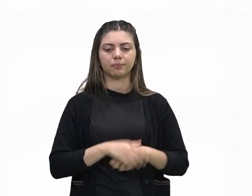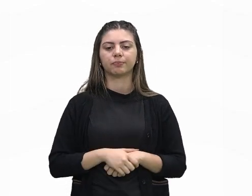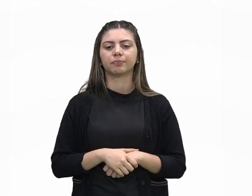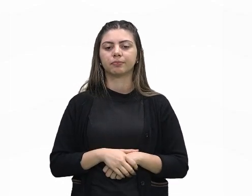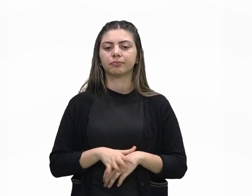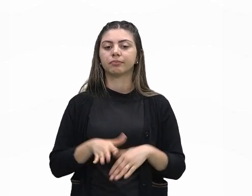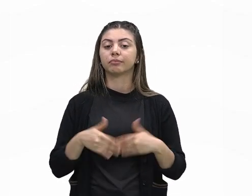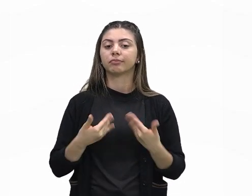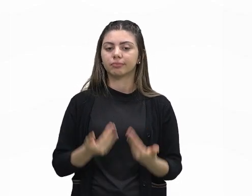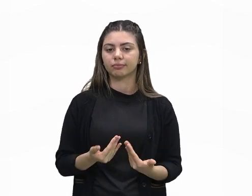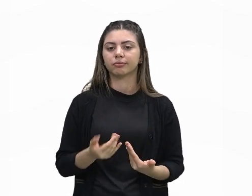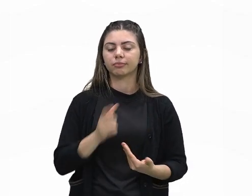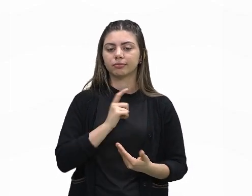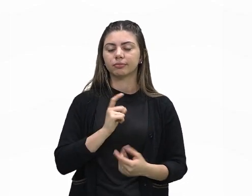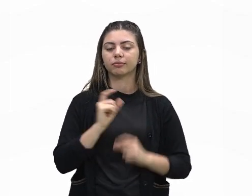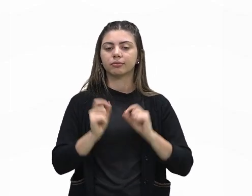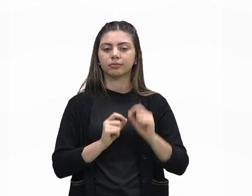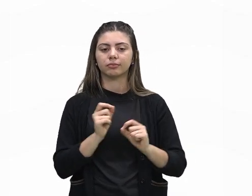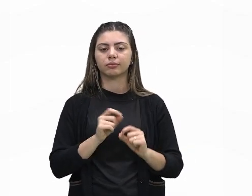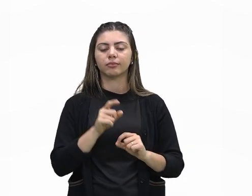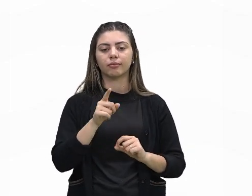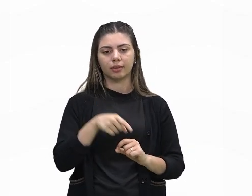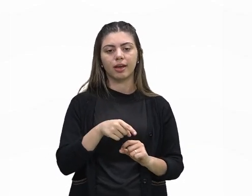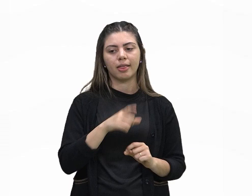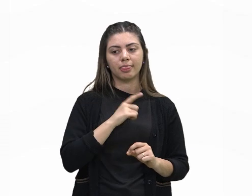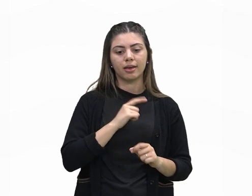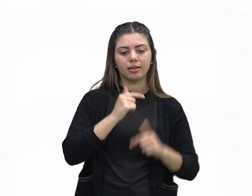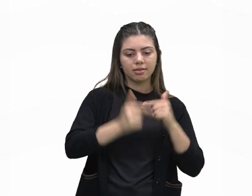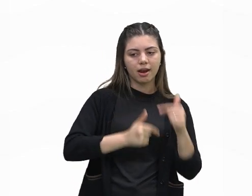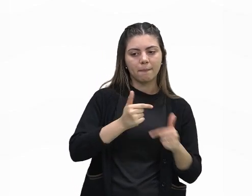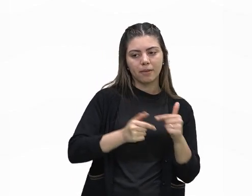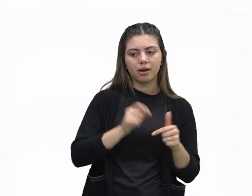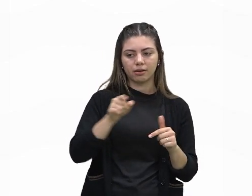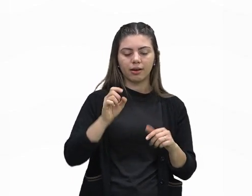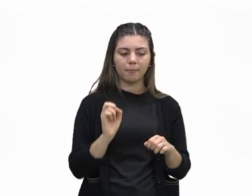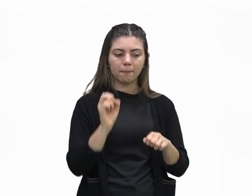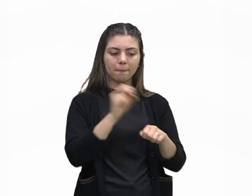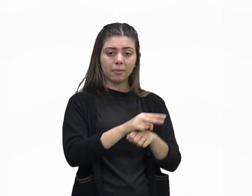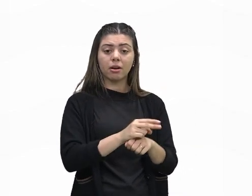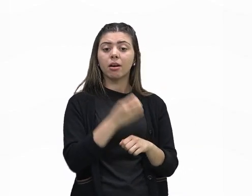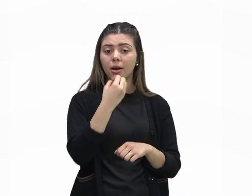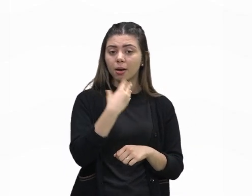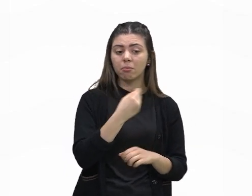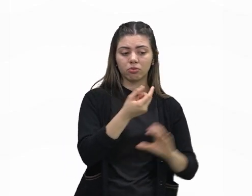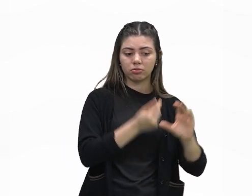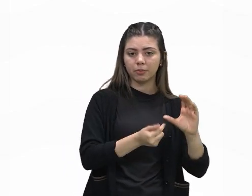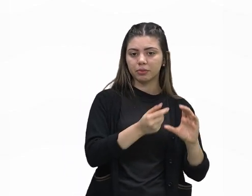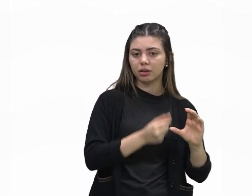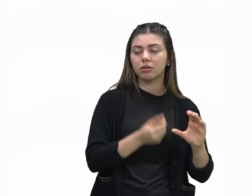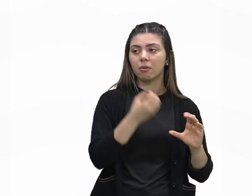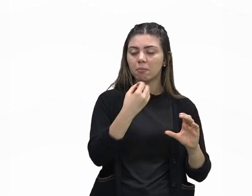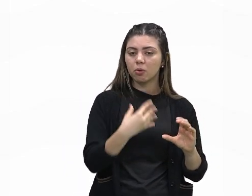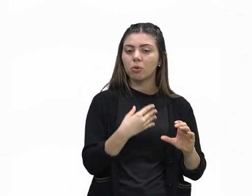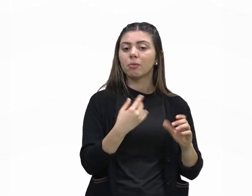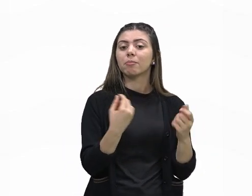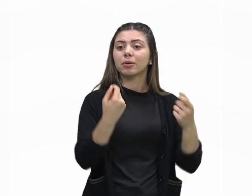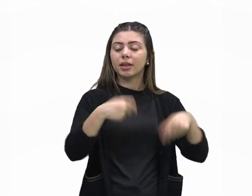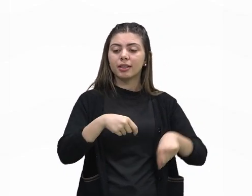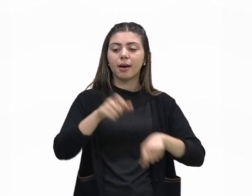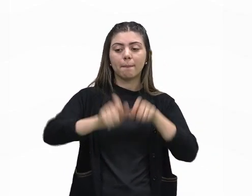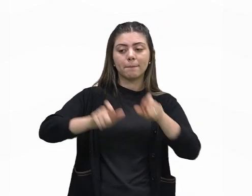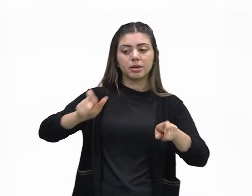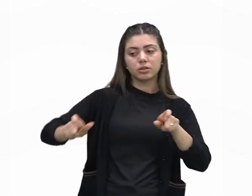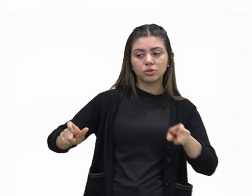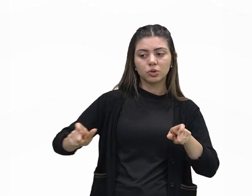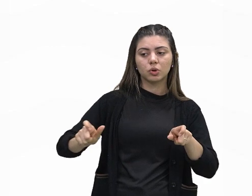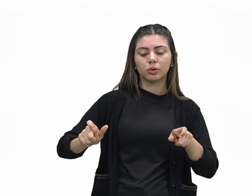tem sim, né, a oferta de empregos. Esse é um lado positivo do capitalismo. Ele oferece,